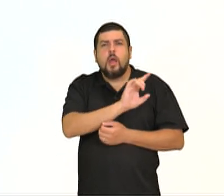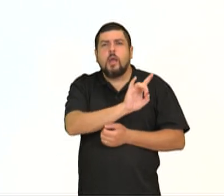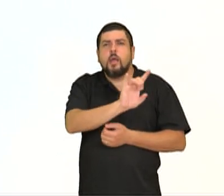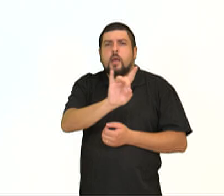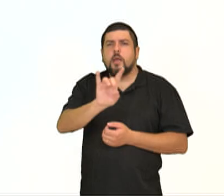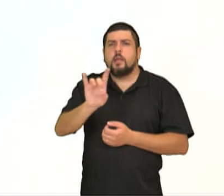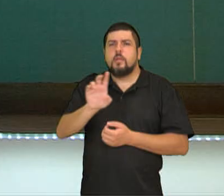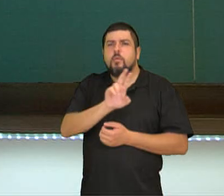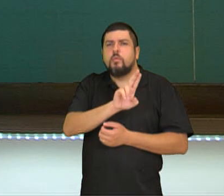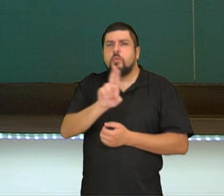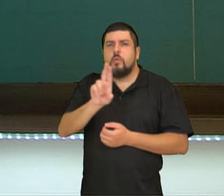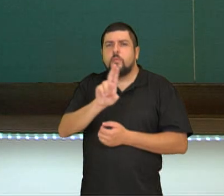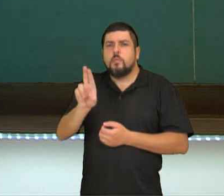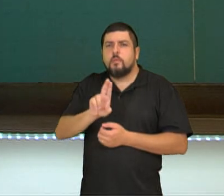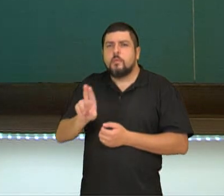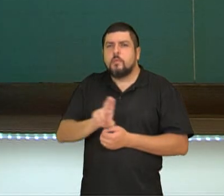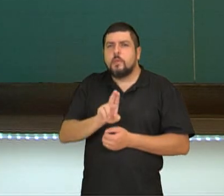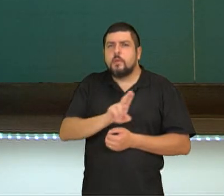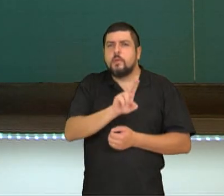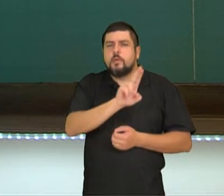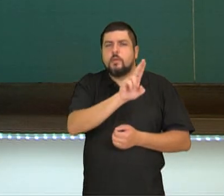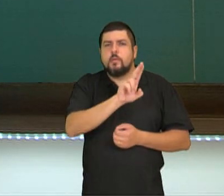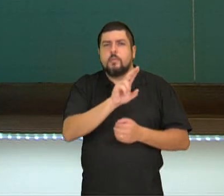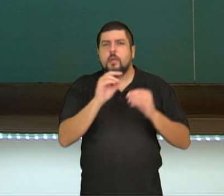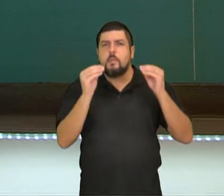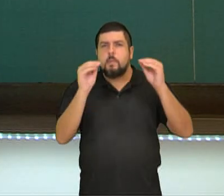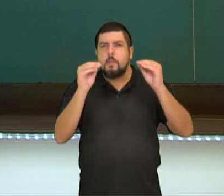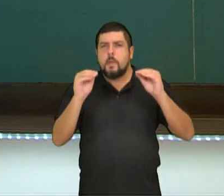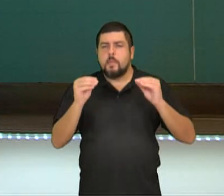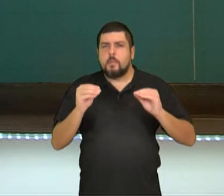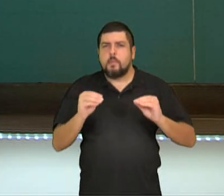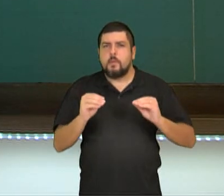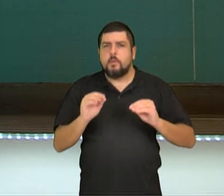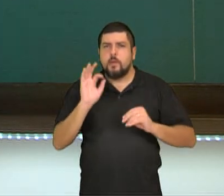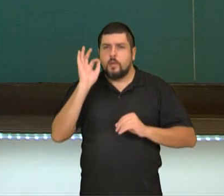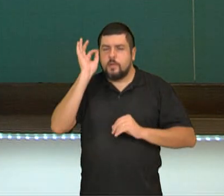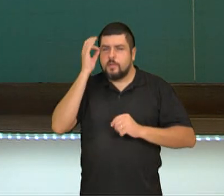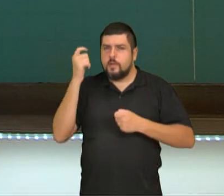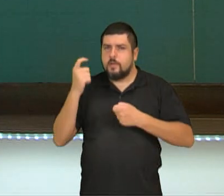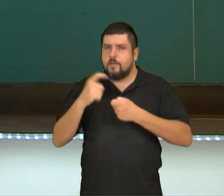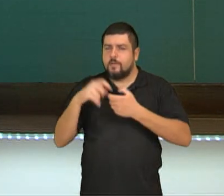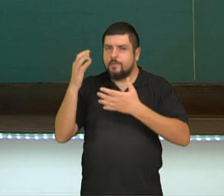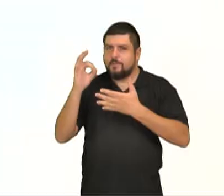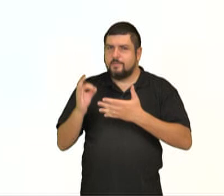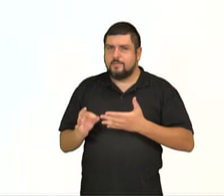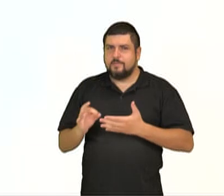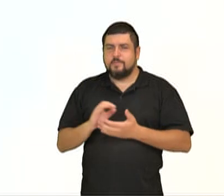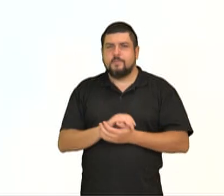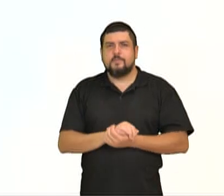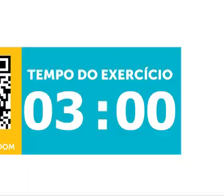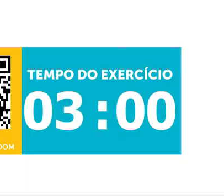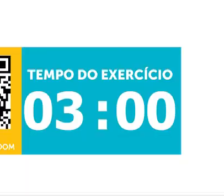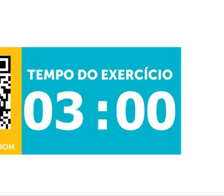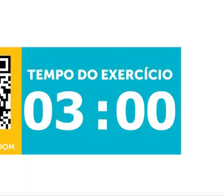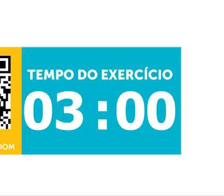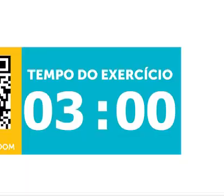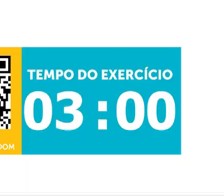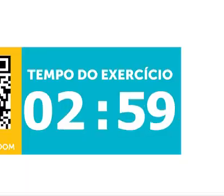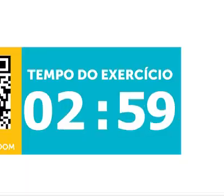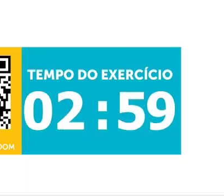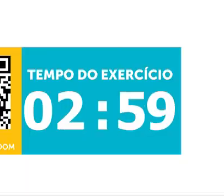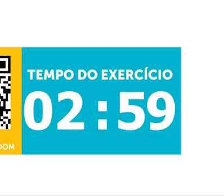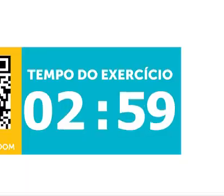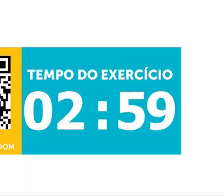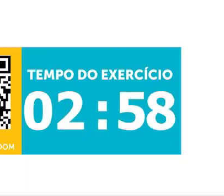vou te dar um tempinho para você identificar elas, tá? E aí nós já faremos a correção.